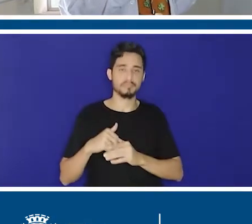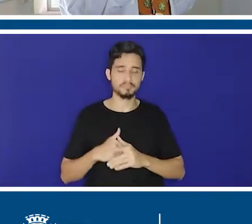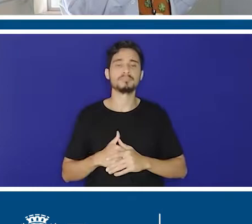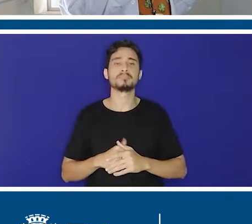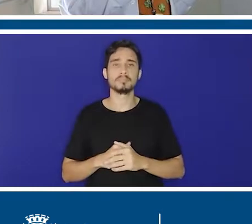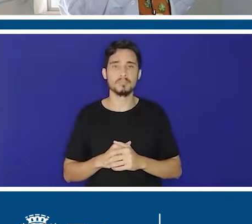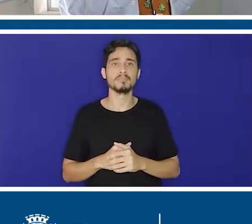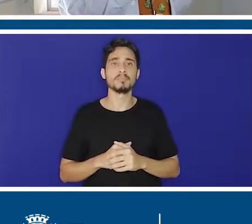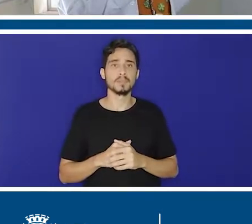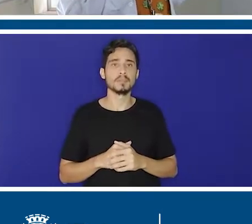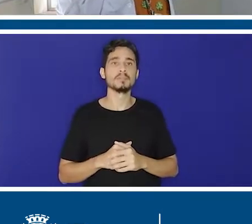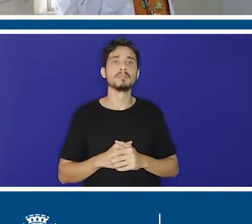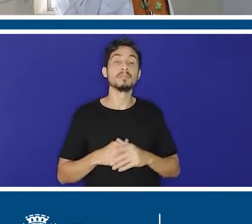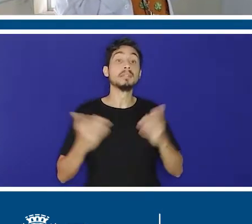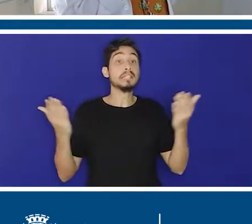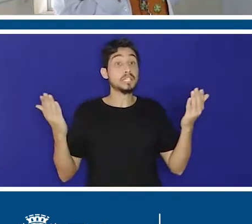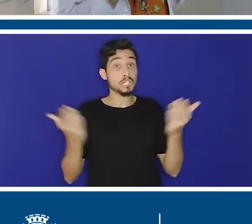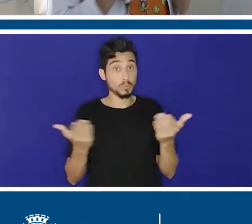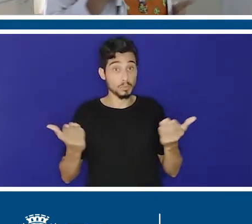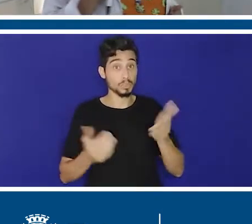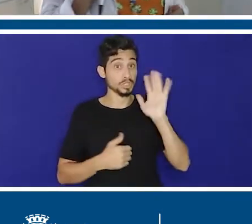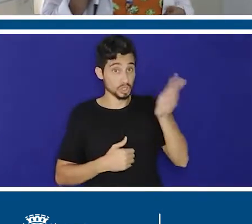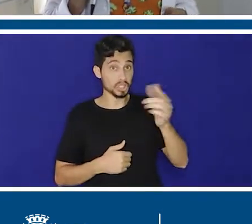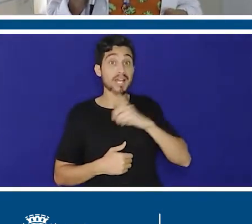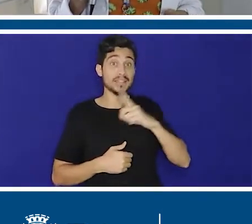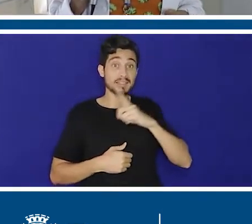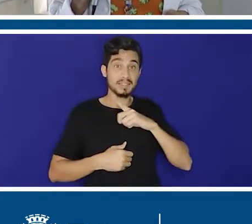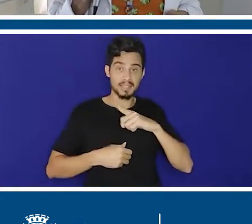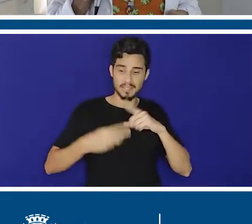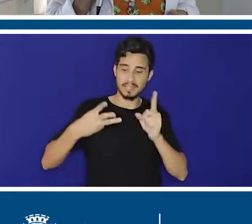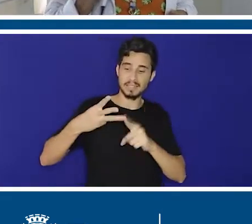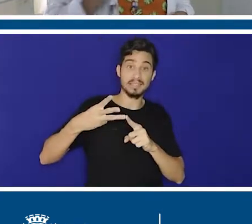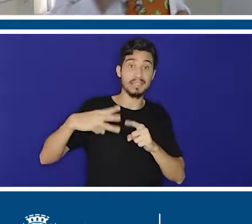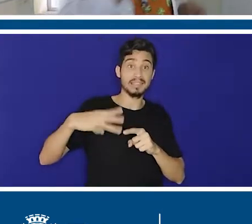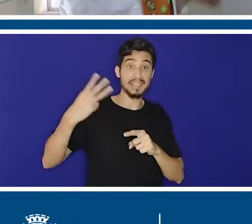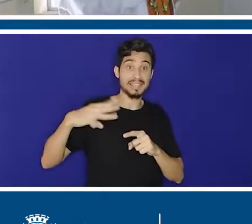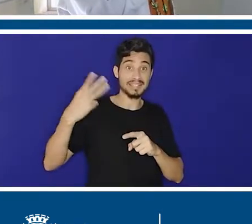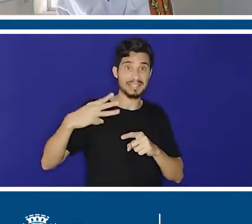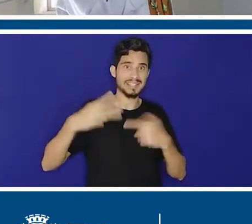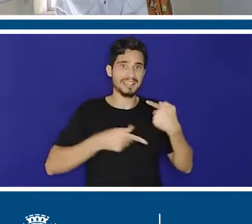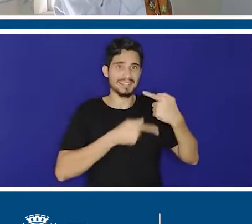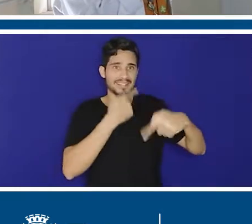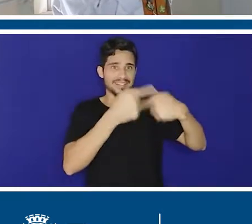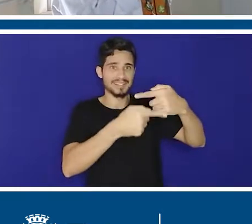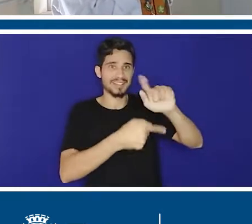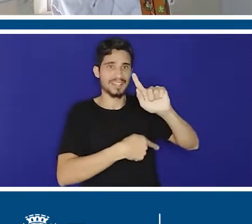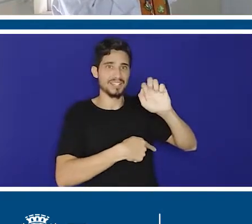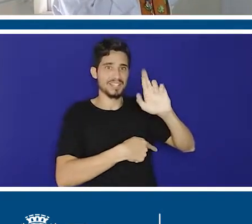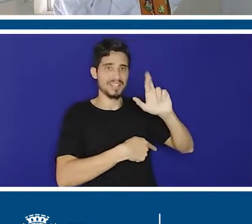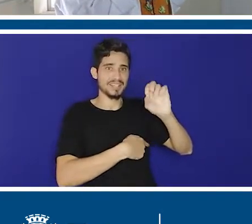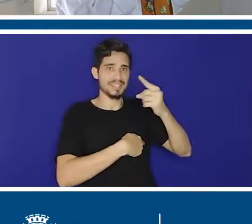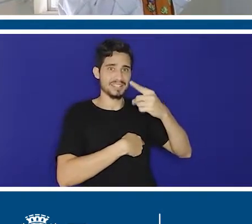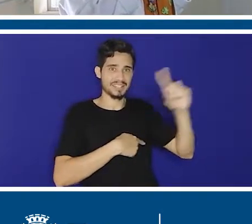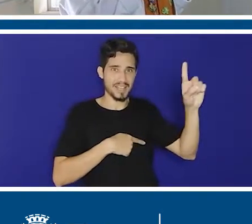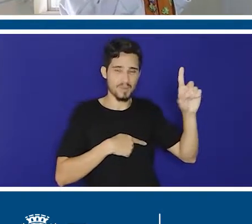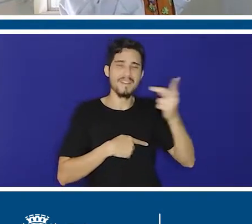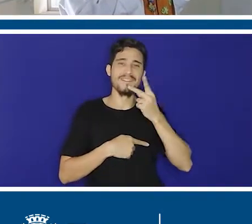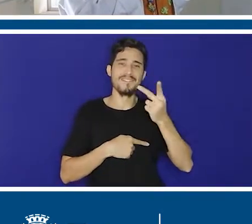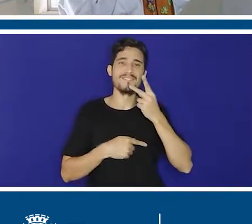levetiracetam, né? E a gente já tem os de terceira linha, né, os mais modernos, que é onde